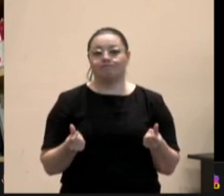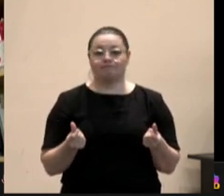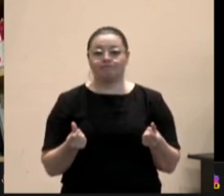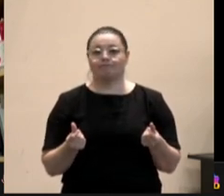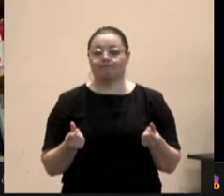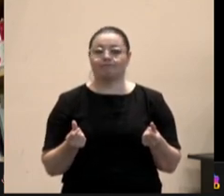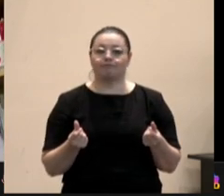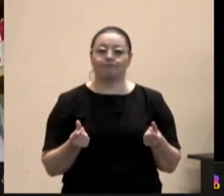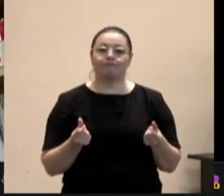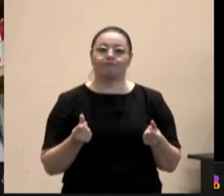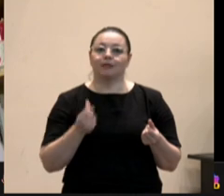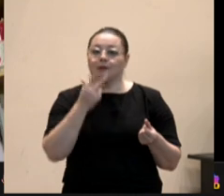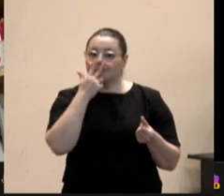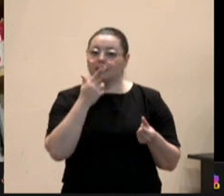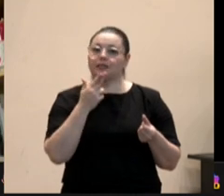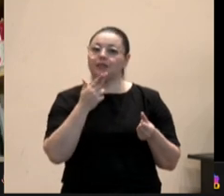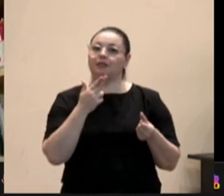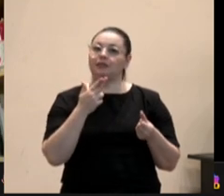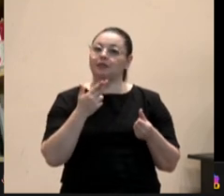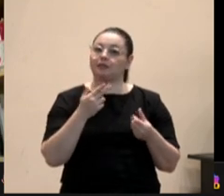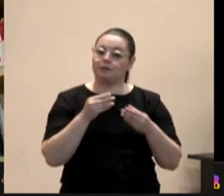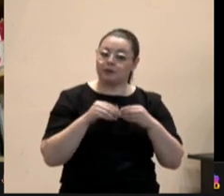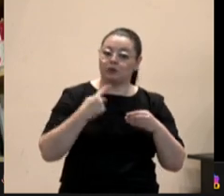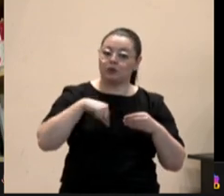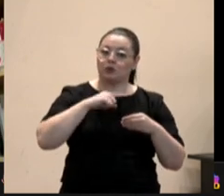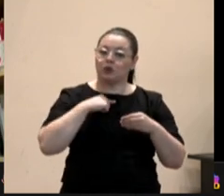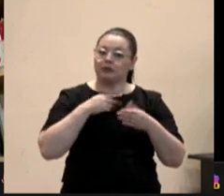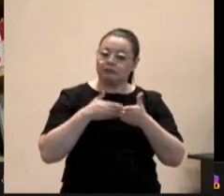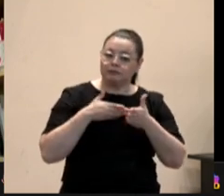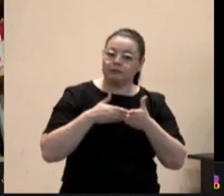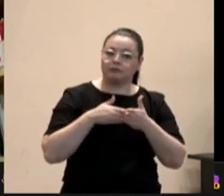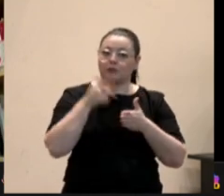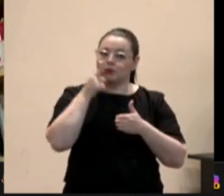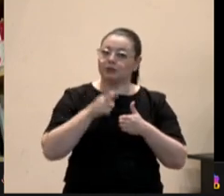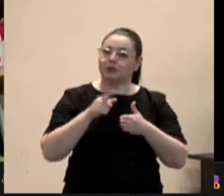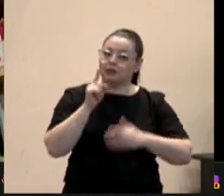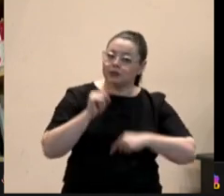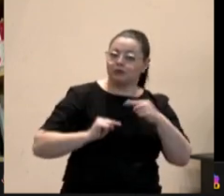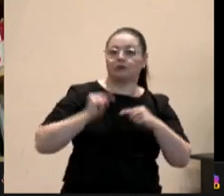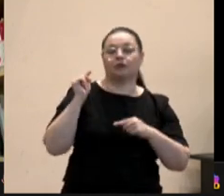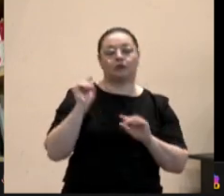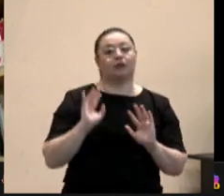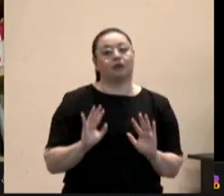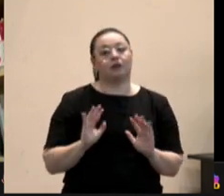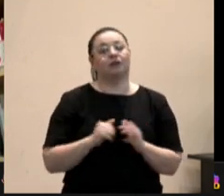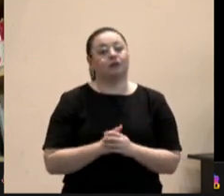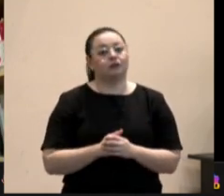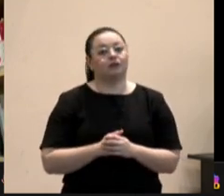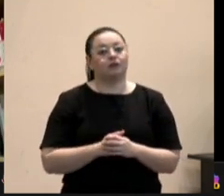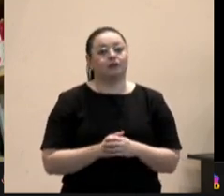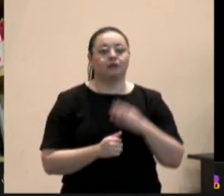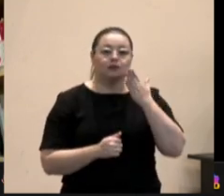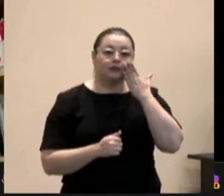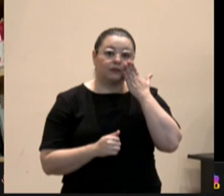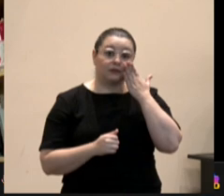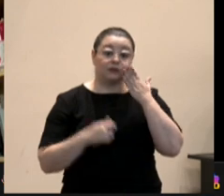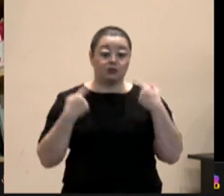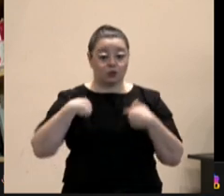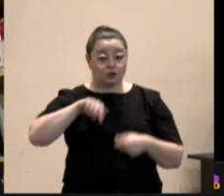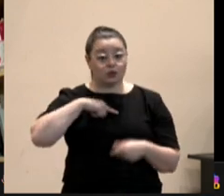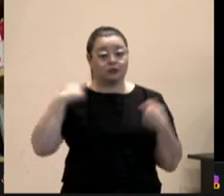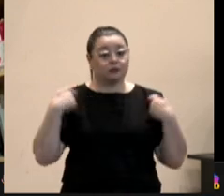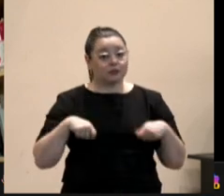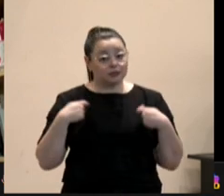gente avance. Então, eu acho que é fato que precisamos avançar